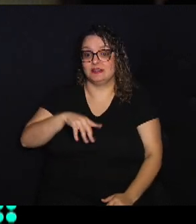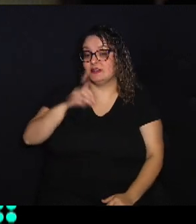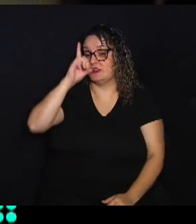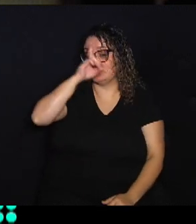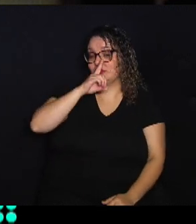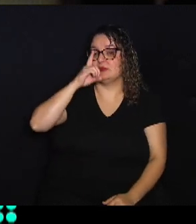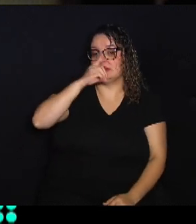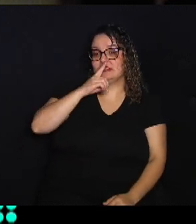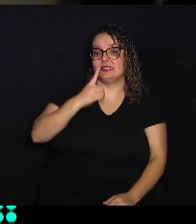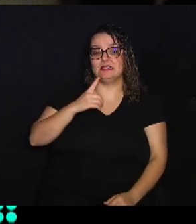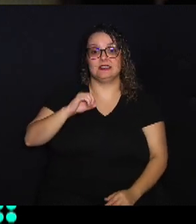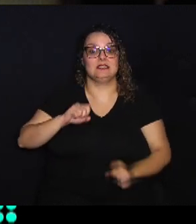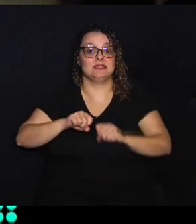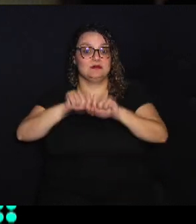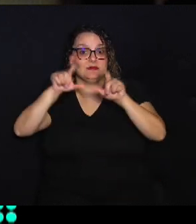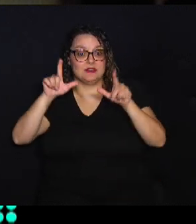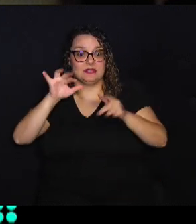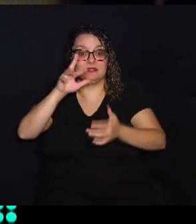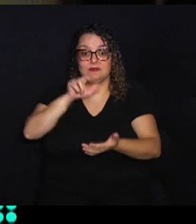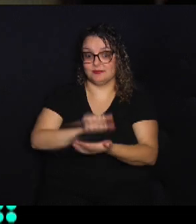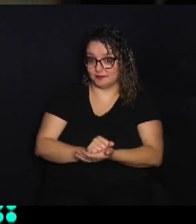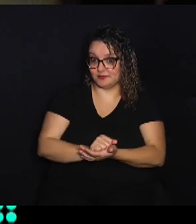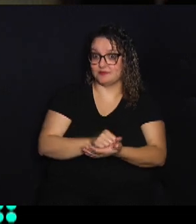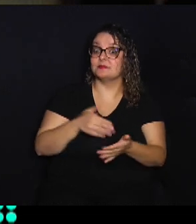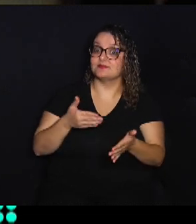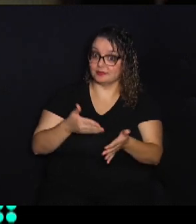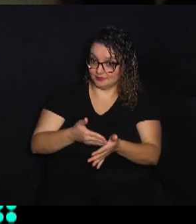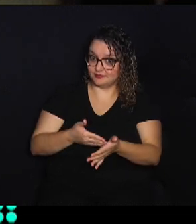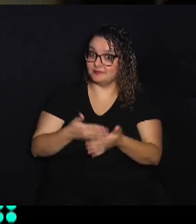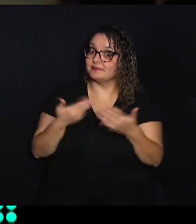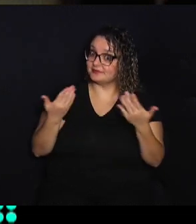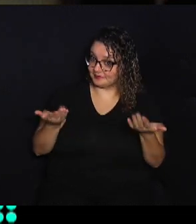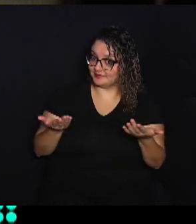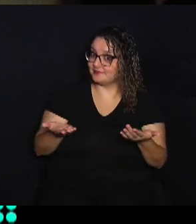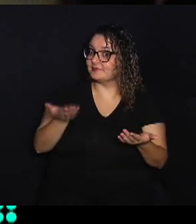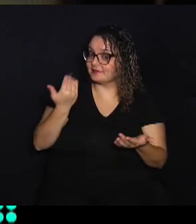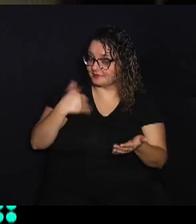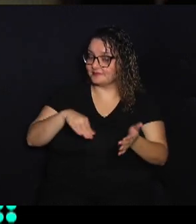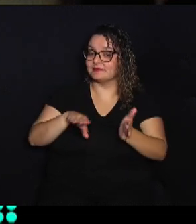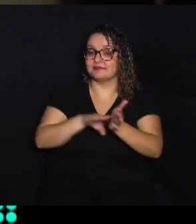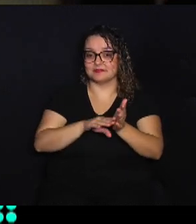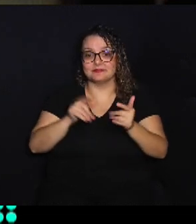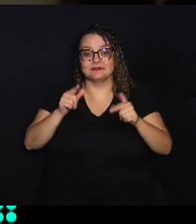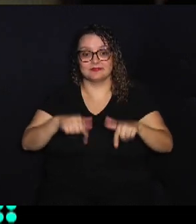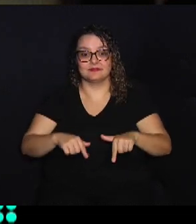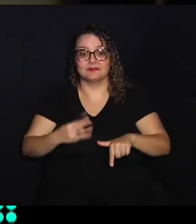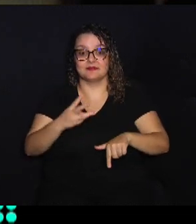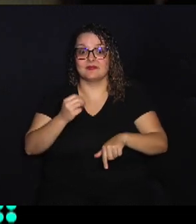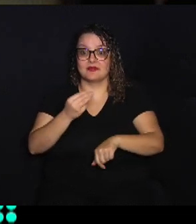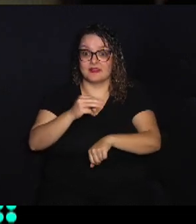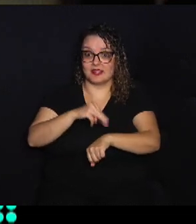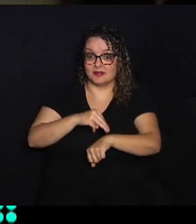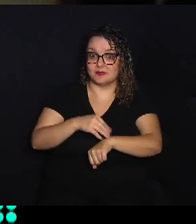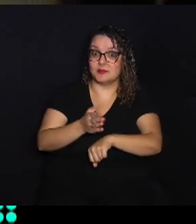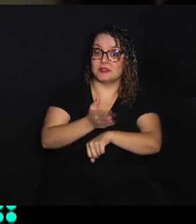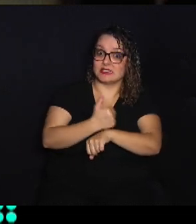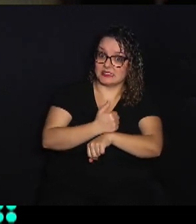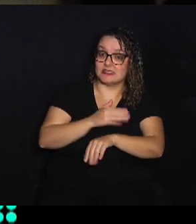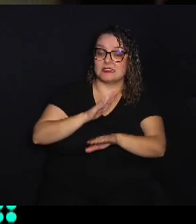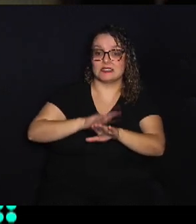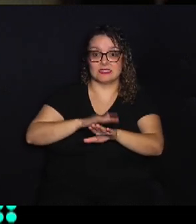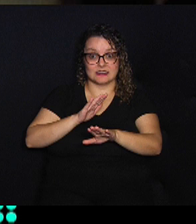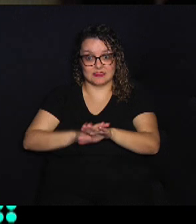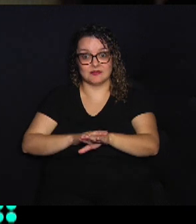às 10h. As inscrições são limitadas, então chegue ao local a partir de 30 minutos antes da atividade